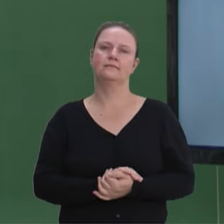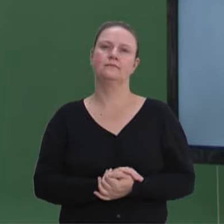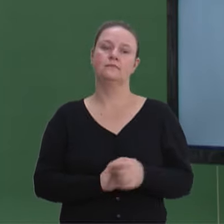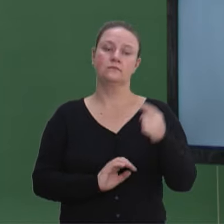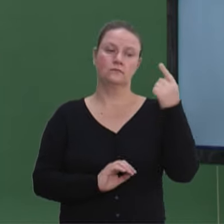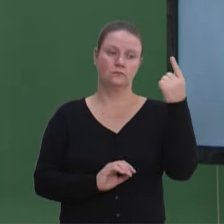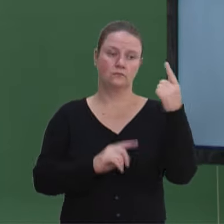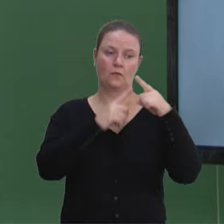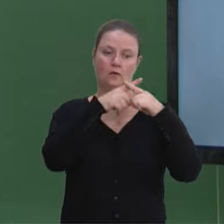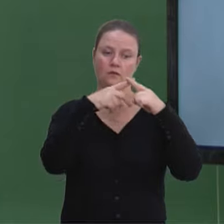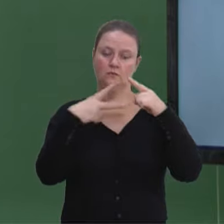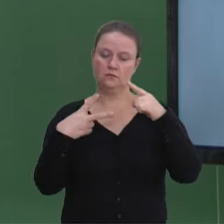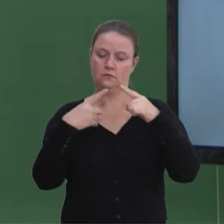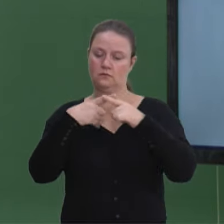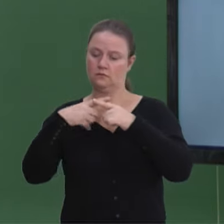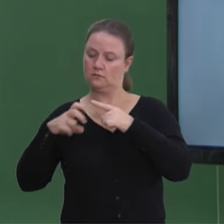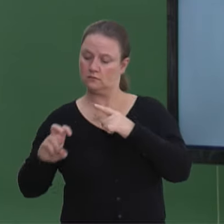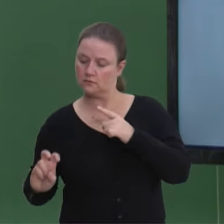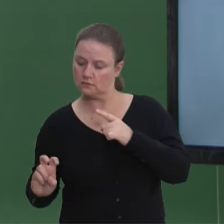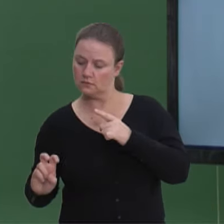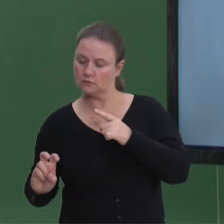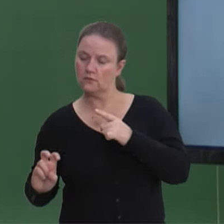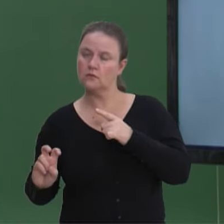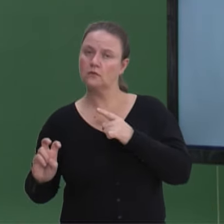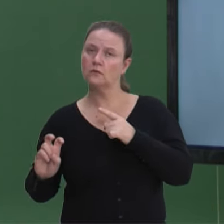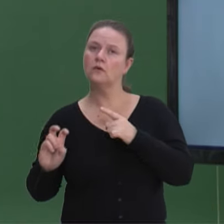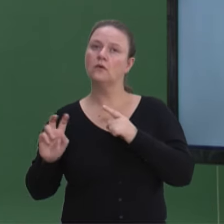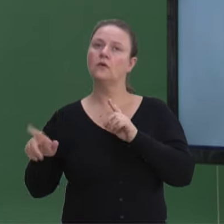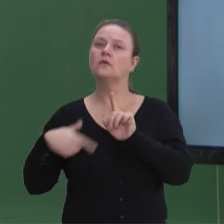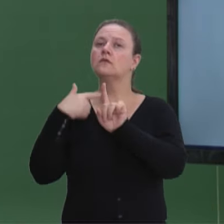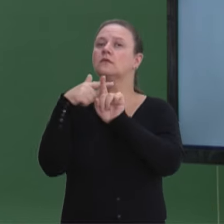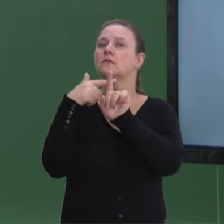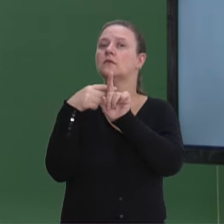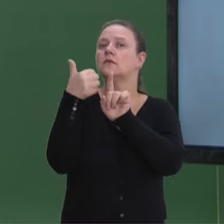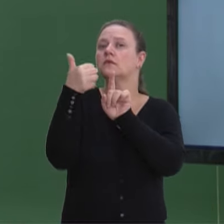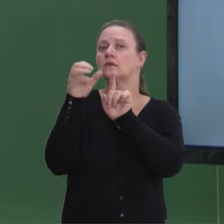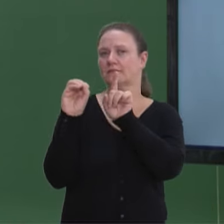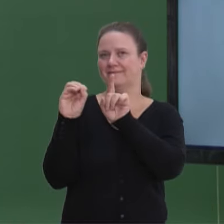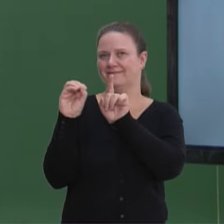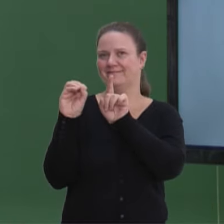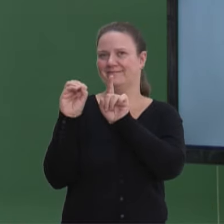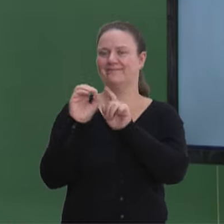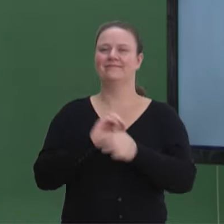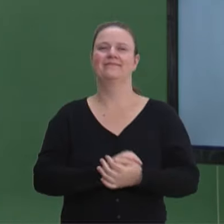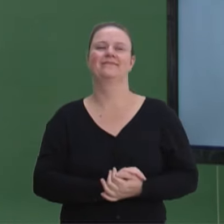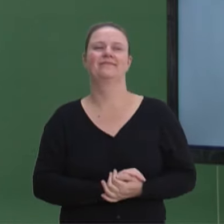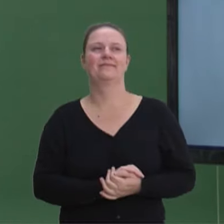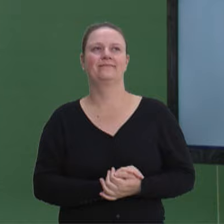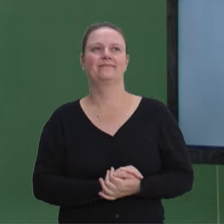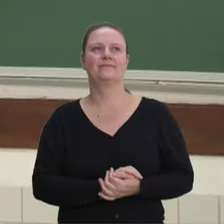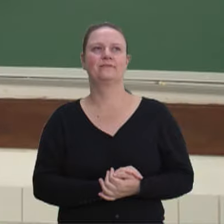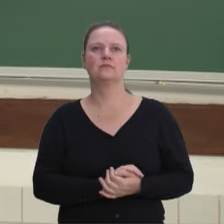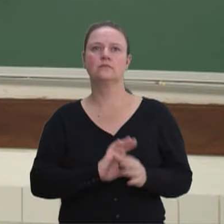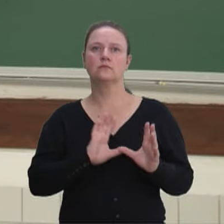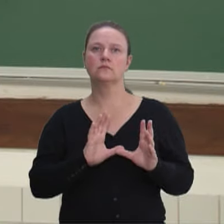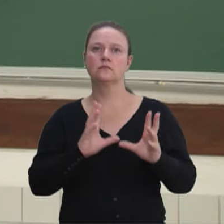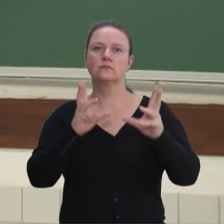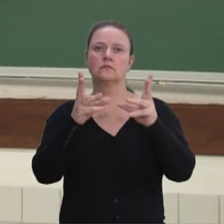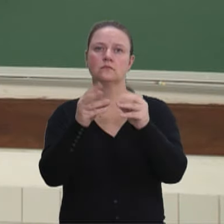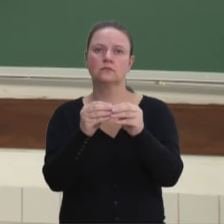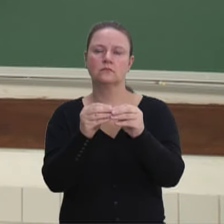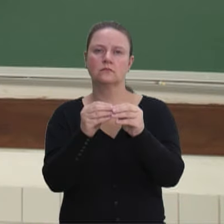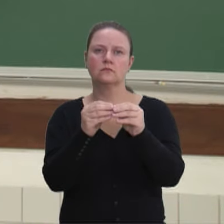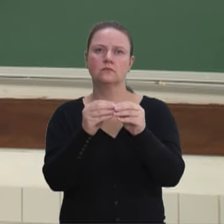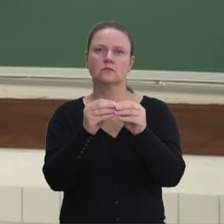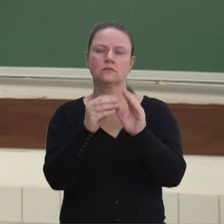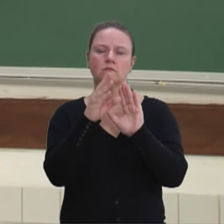1 vezes 2 vezes 5, mais 10. Isso tudo é